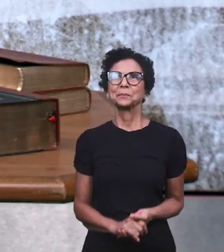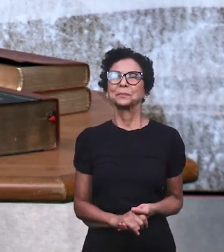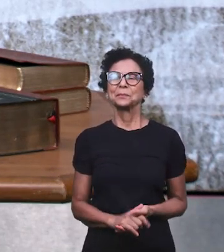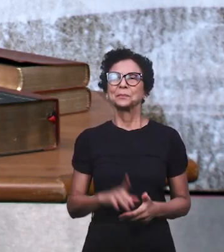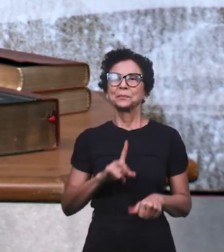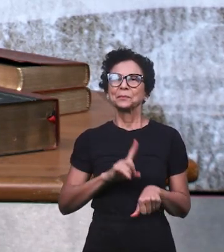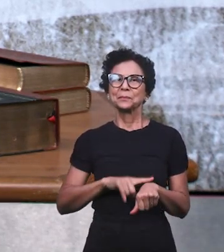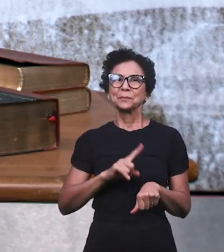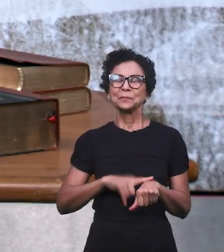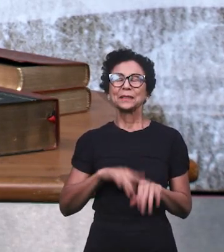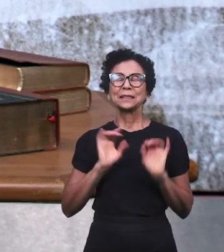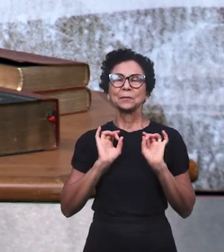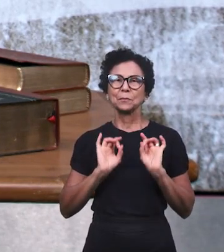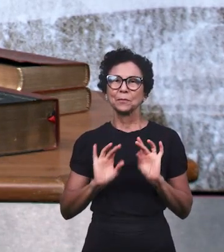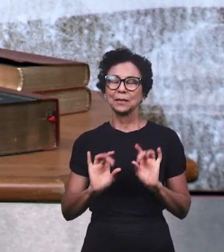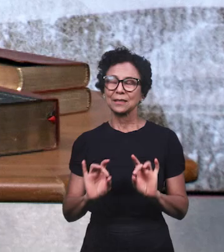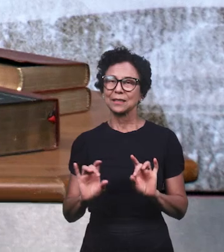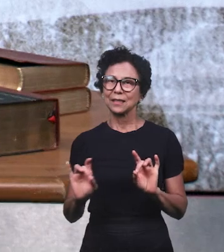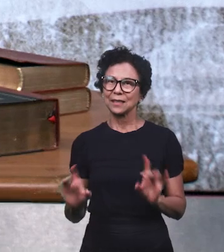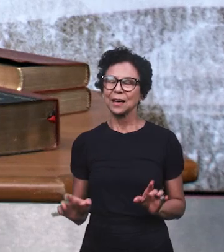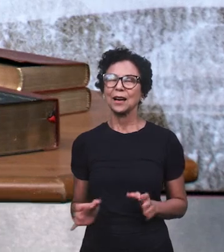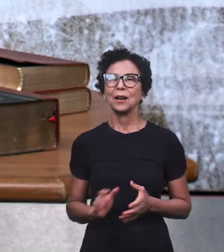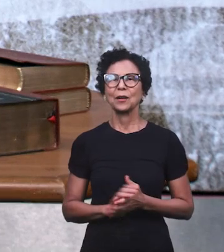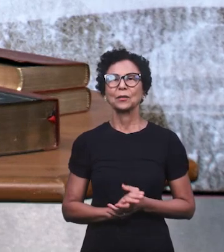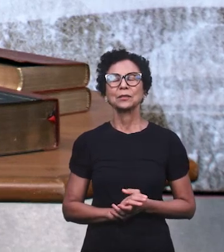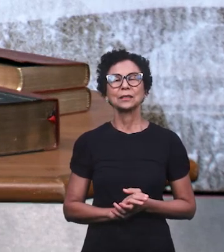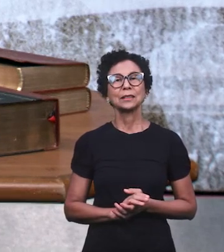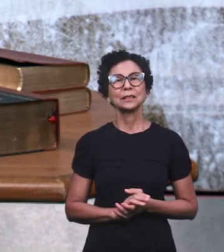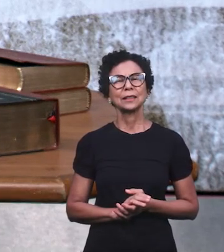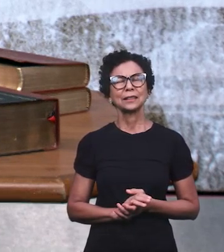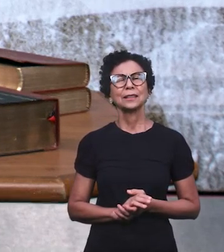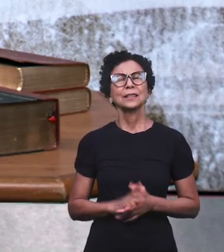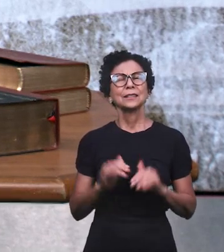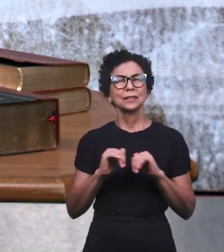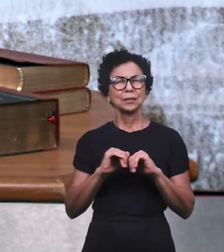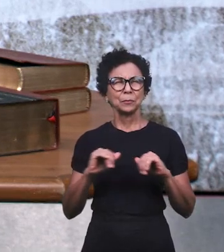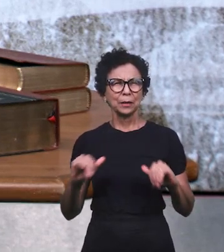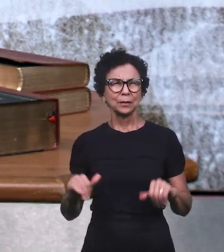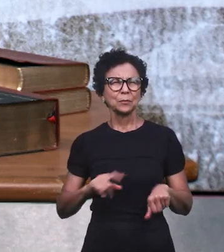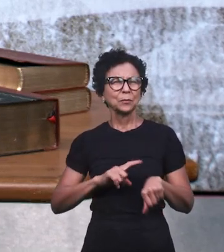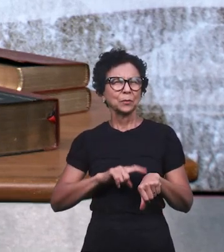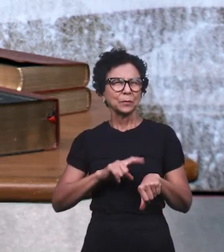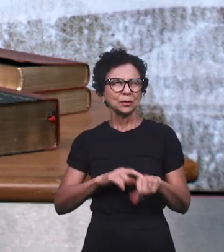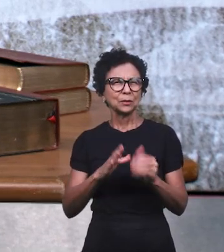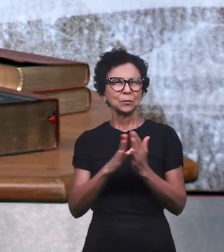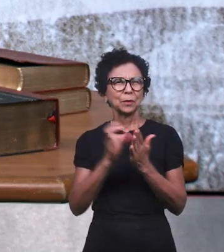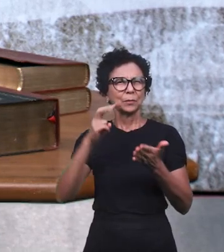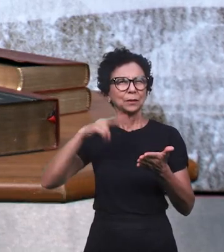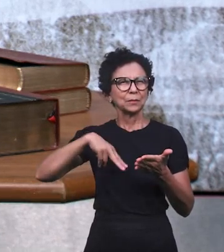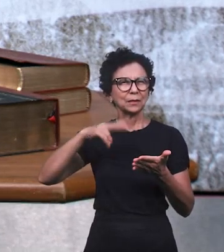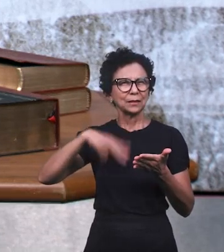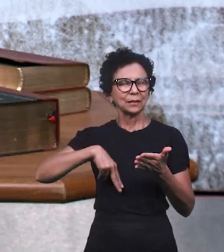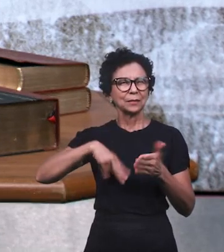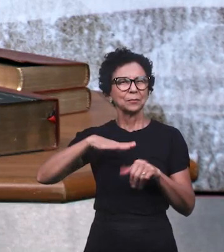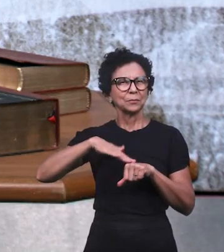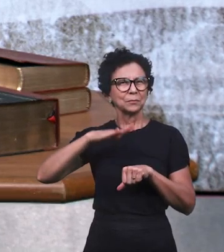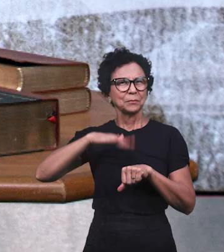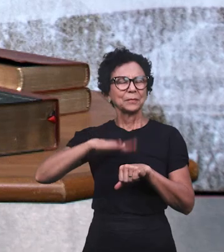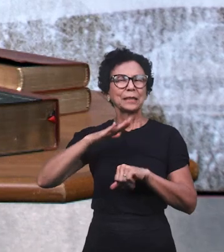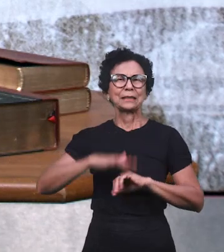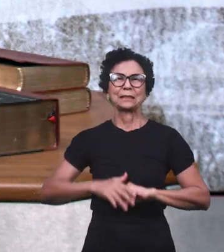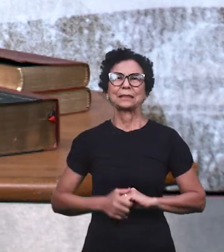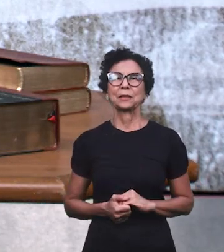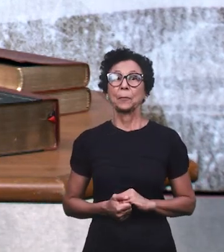muito especial do nosso dia que nós tiramos para conhecer um pouco mais da Palavra de Deus. E estamos fazendo uma